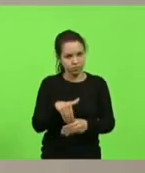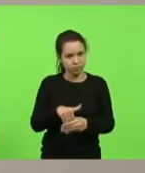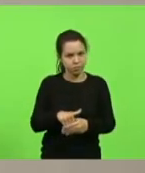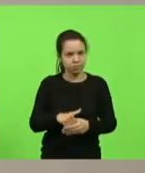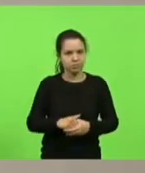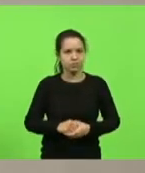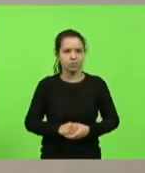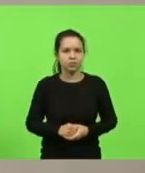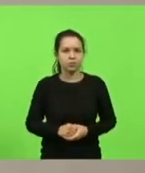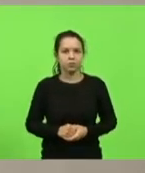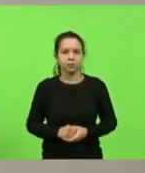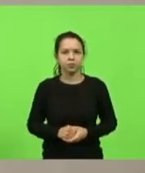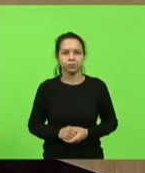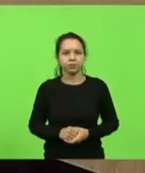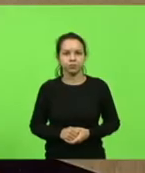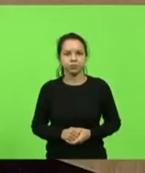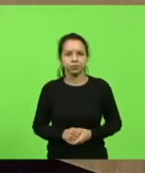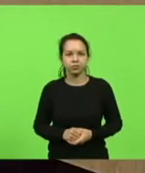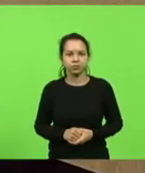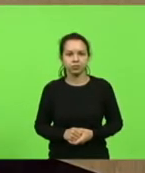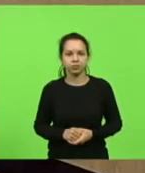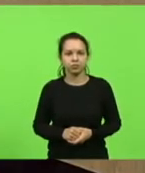voto.